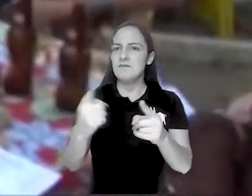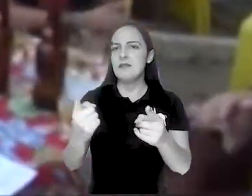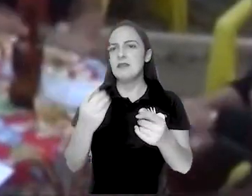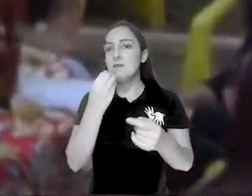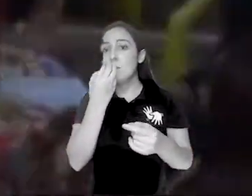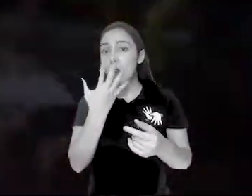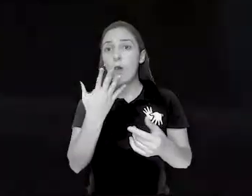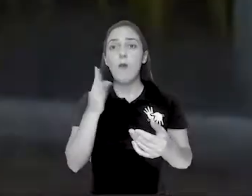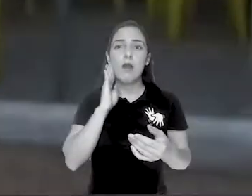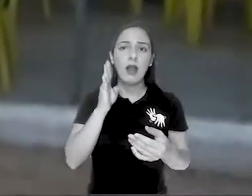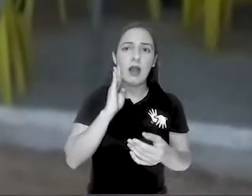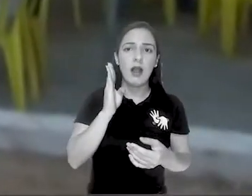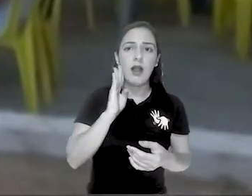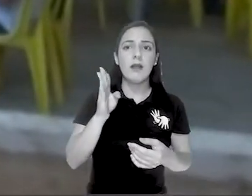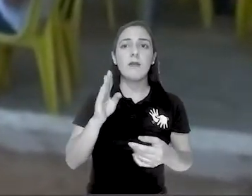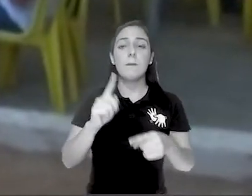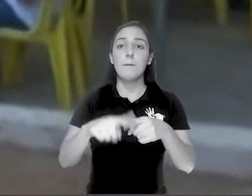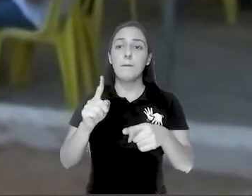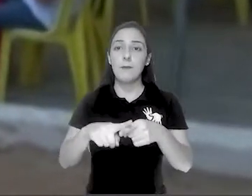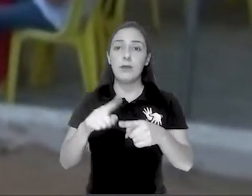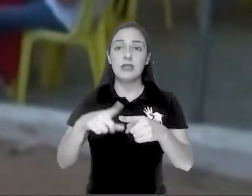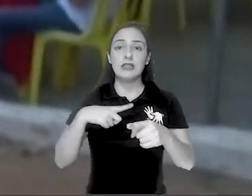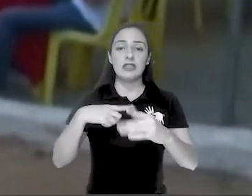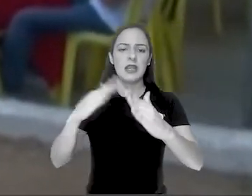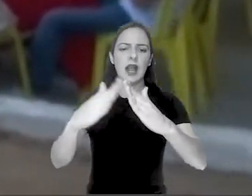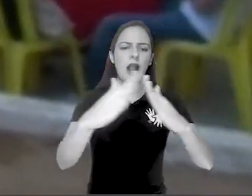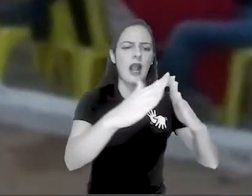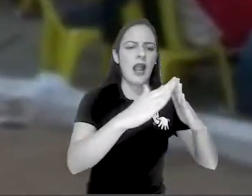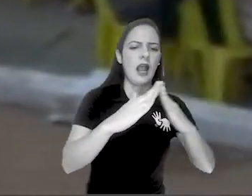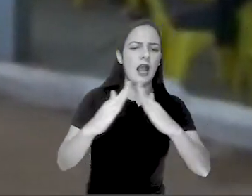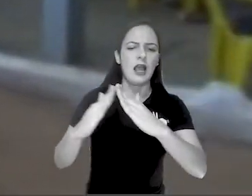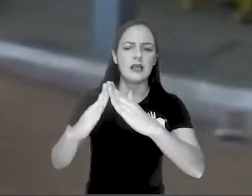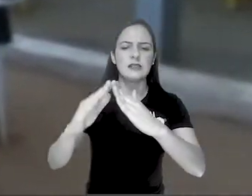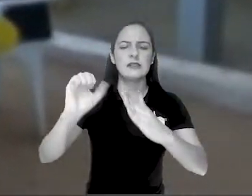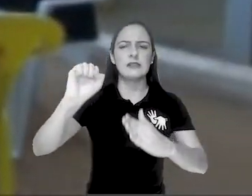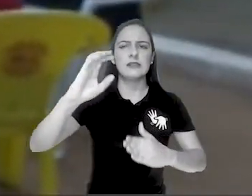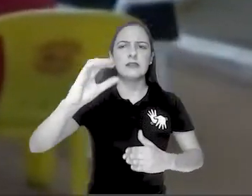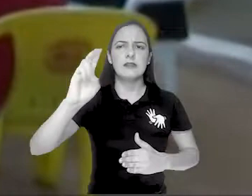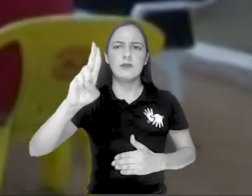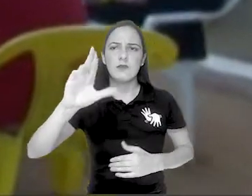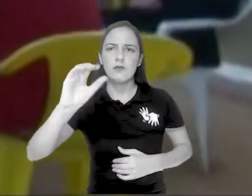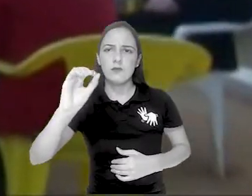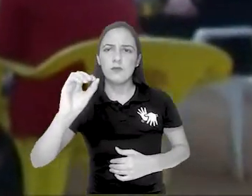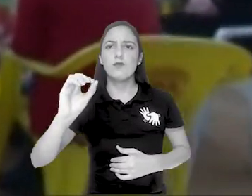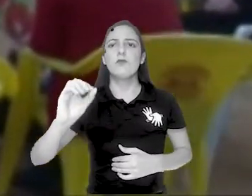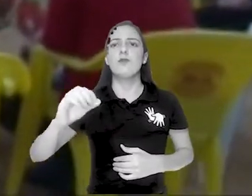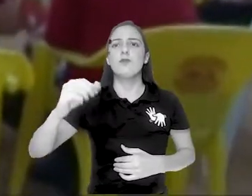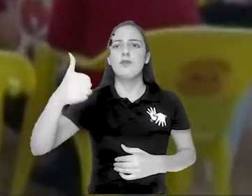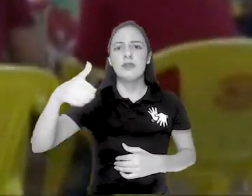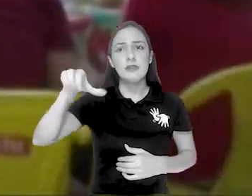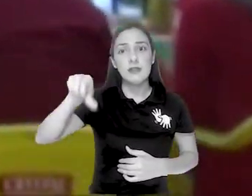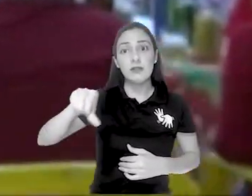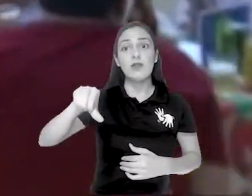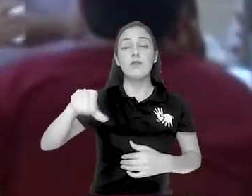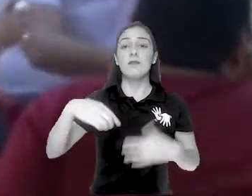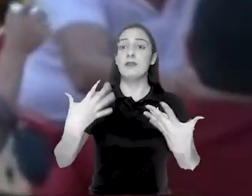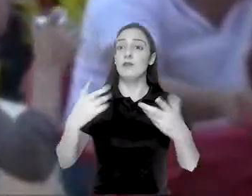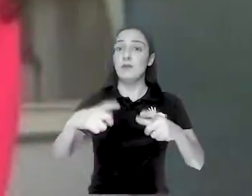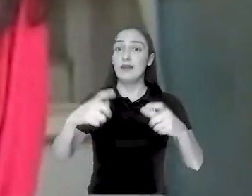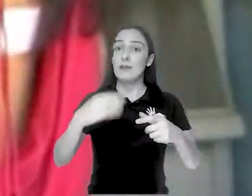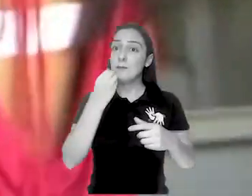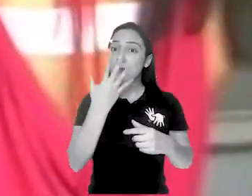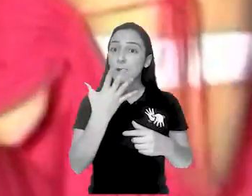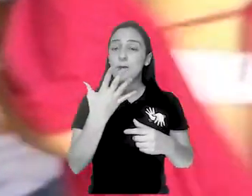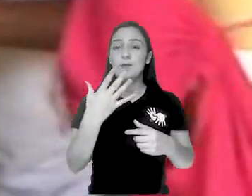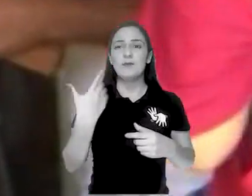e interessante por causa daqueles casarões do século XIX. Então era um lugar que dava para fazer alguma coisa legal, né? Não